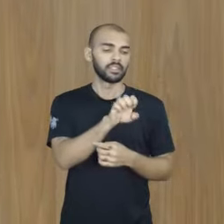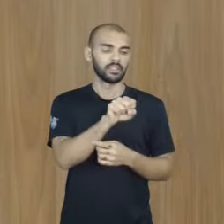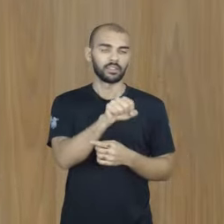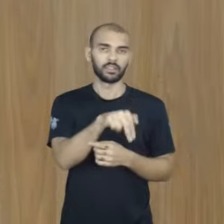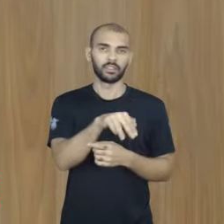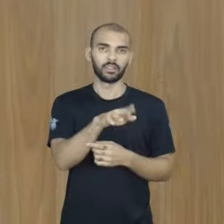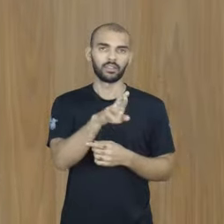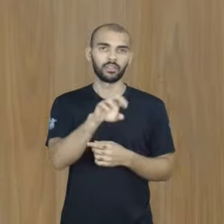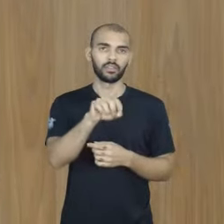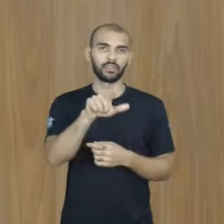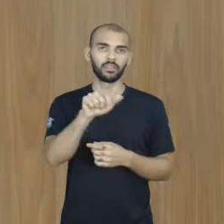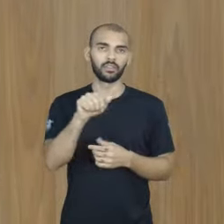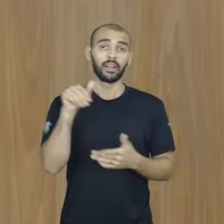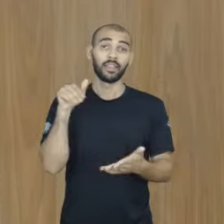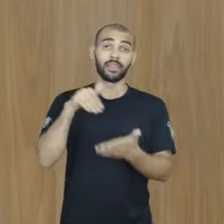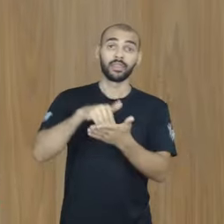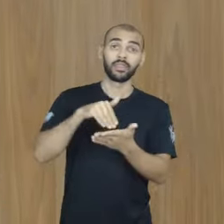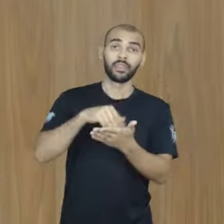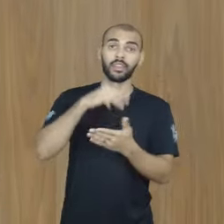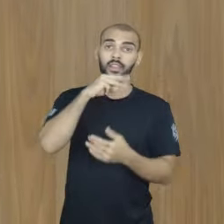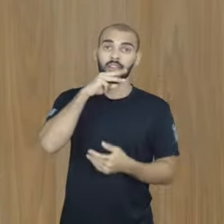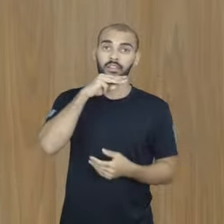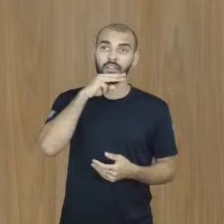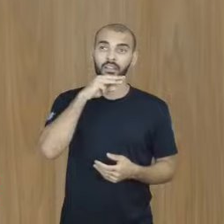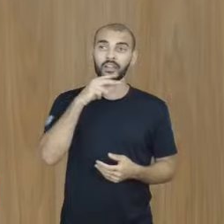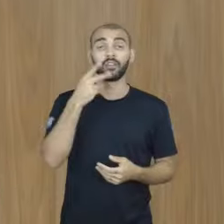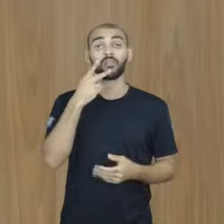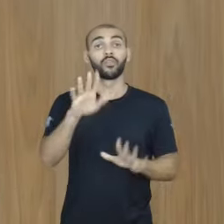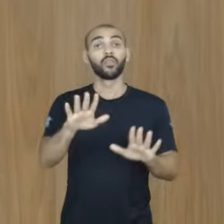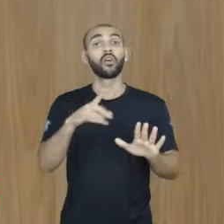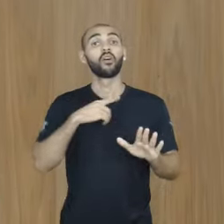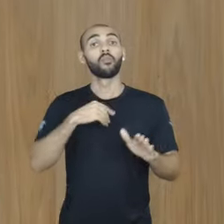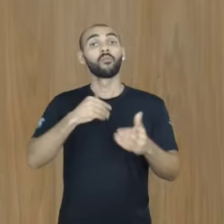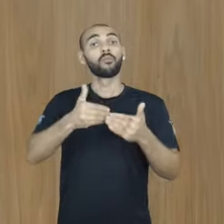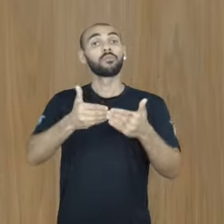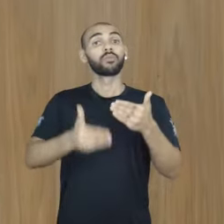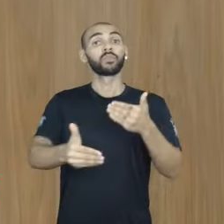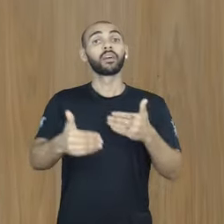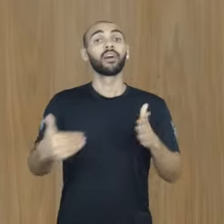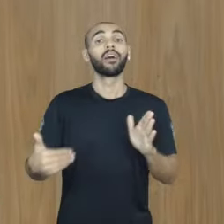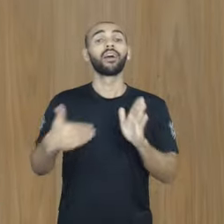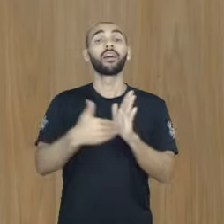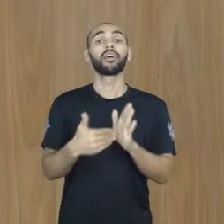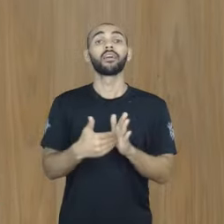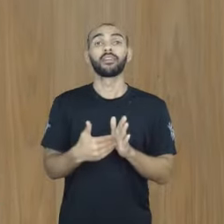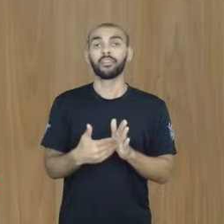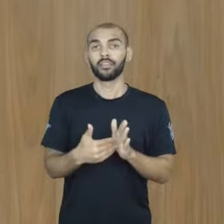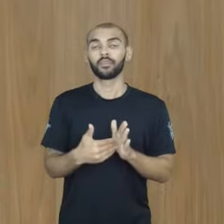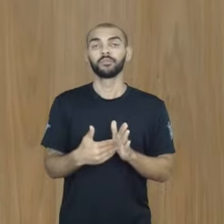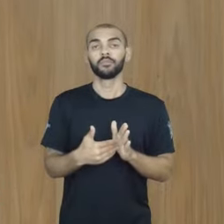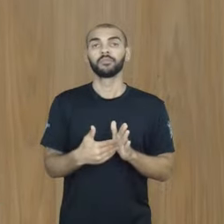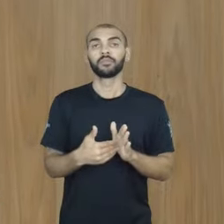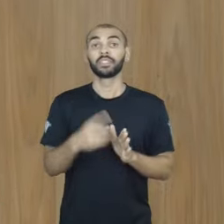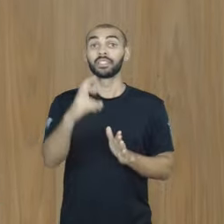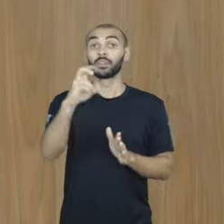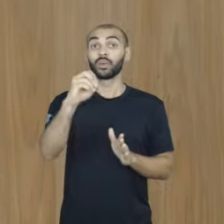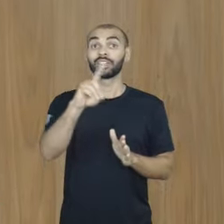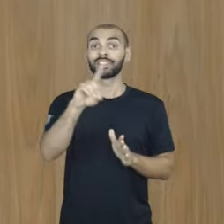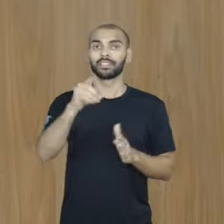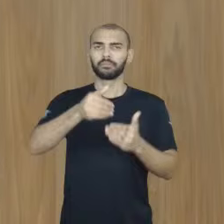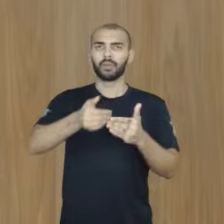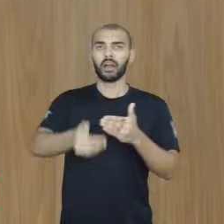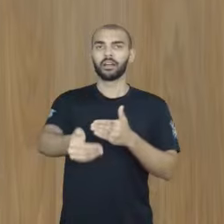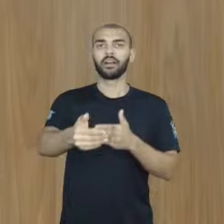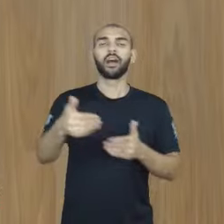março, pois o governo Lula prorrogou por mais 50 dias o programa de renegociação de dívidas para a faixa 1 até o